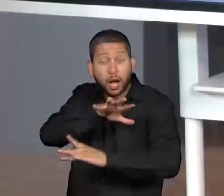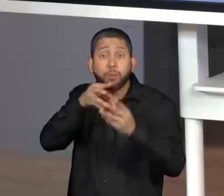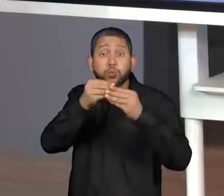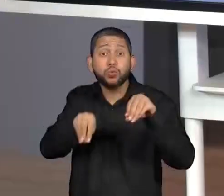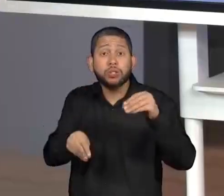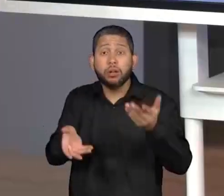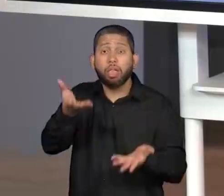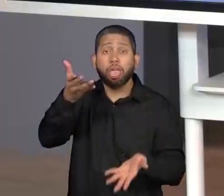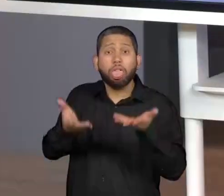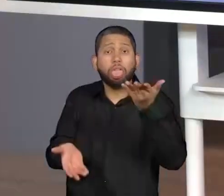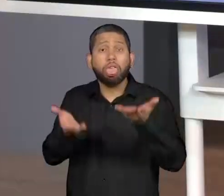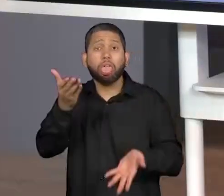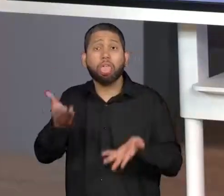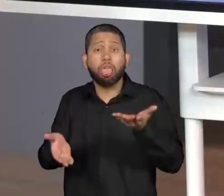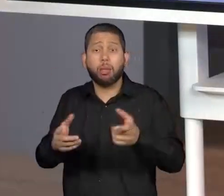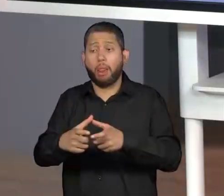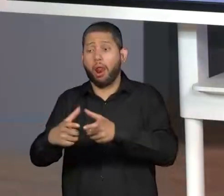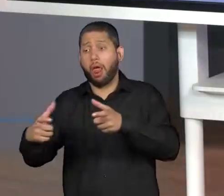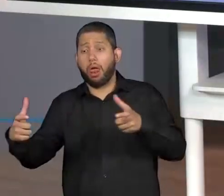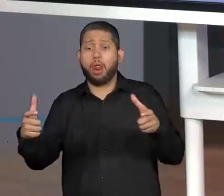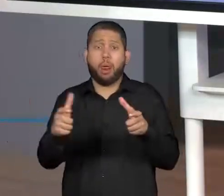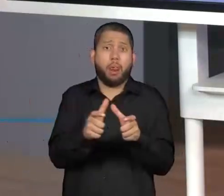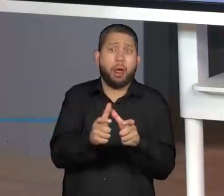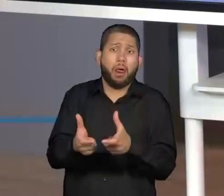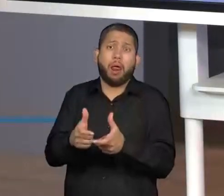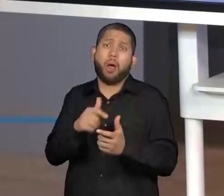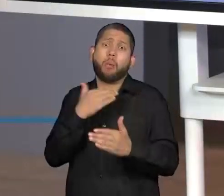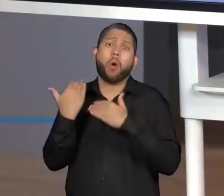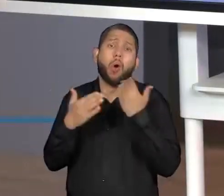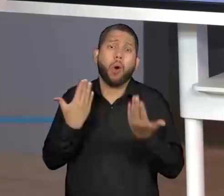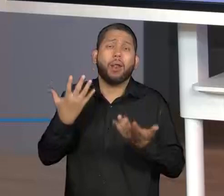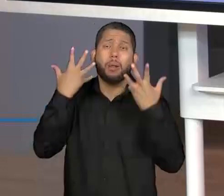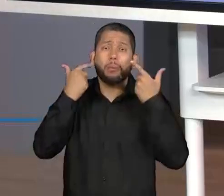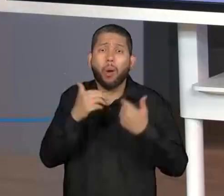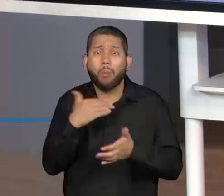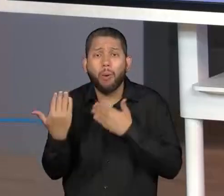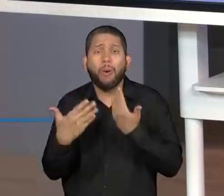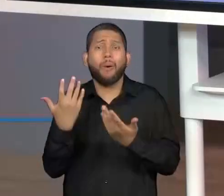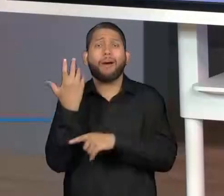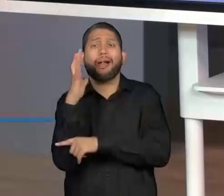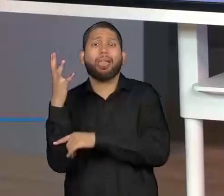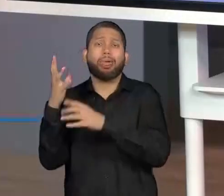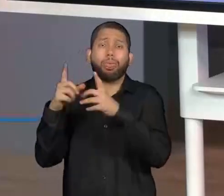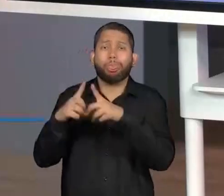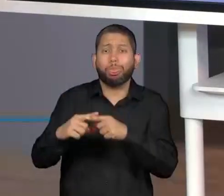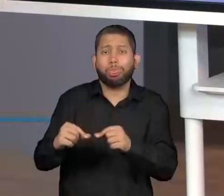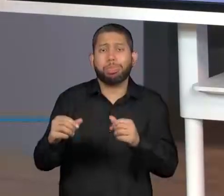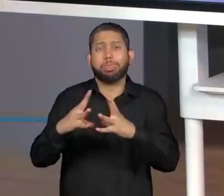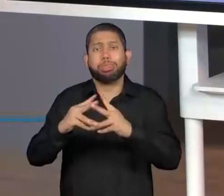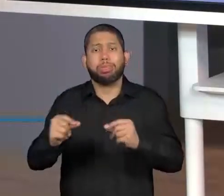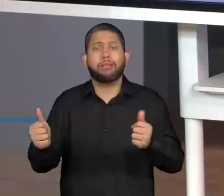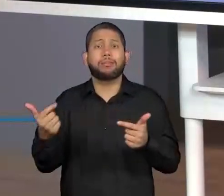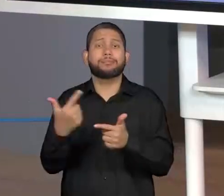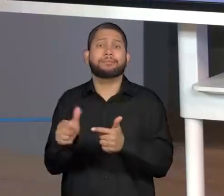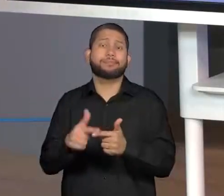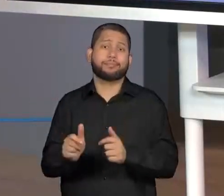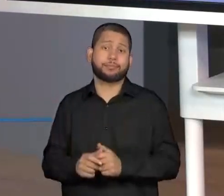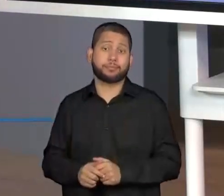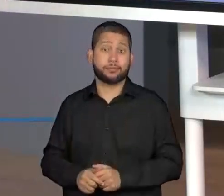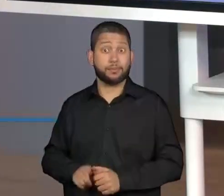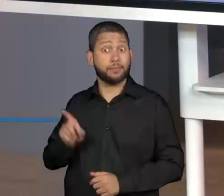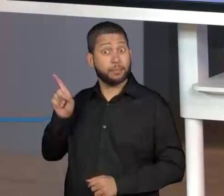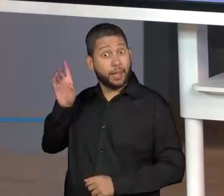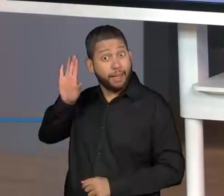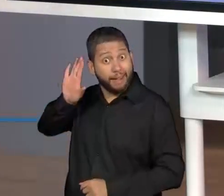povos tradicionais extrativistas, que é o que nós estamos estudando nessa aula, não são eles que praticam esse tipo de extrativismo.